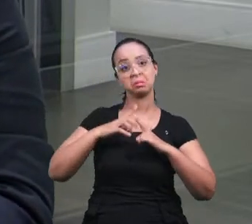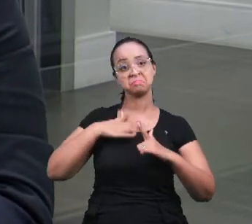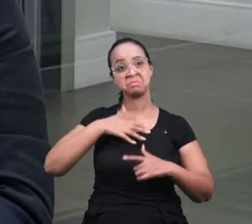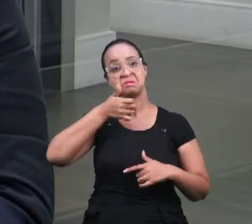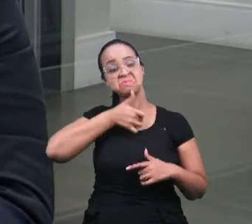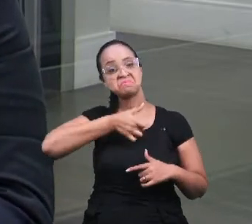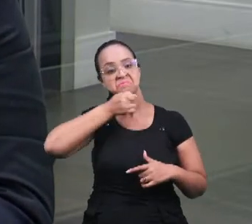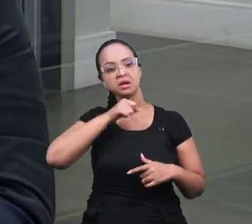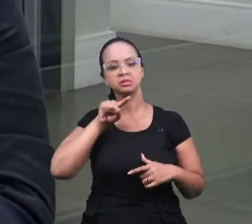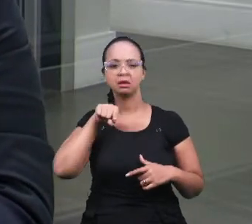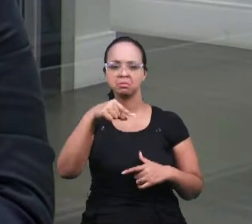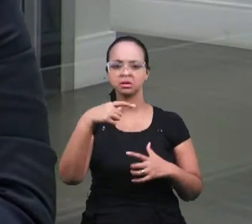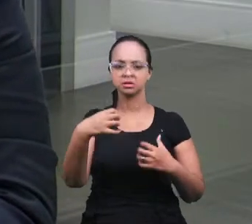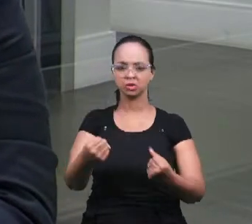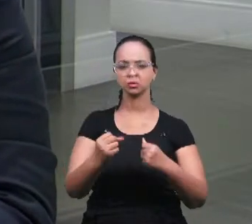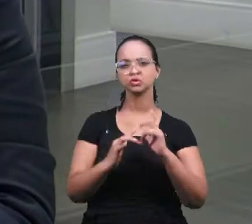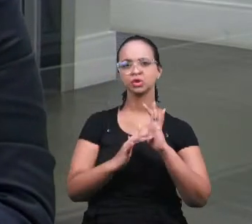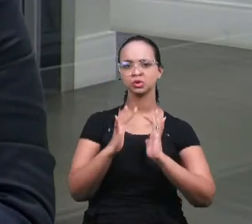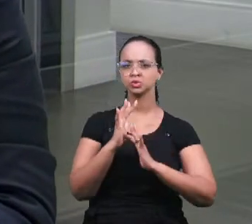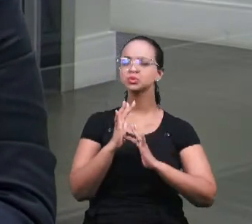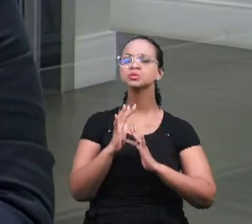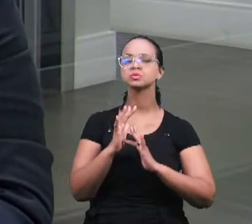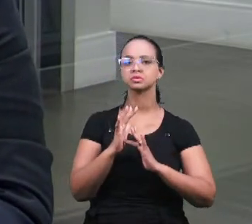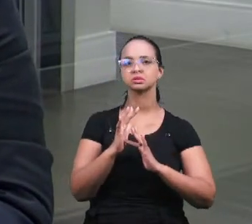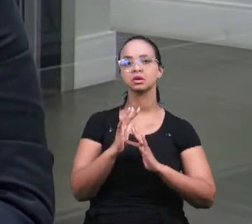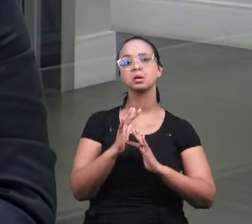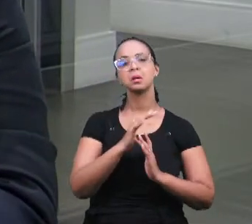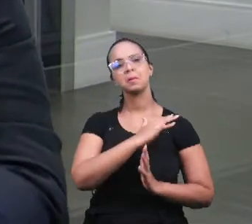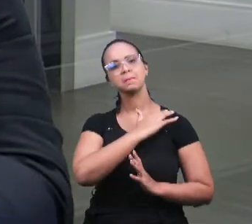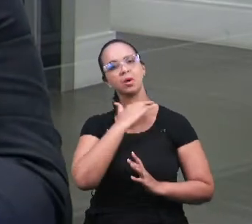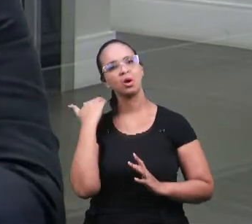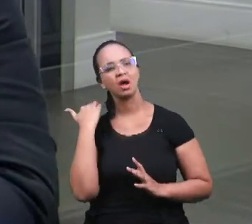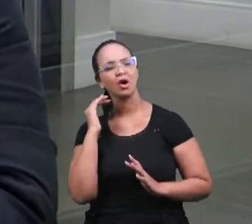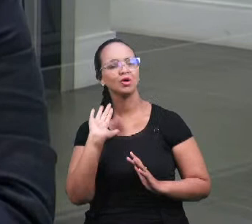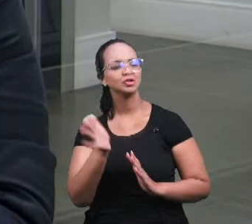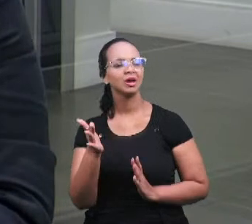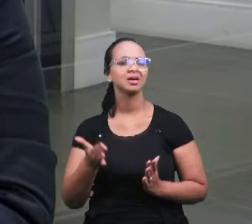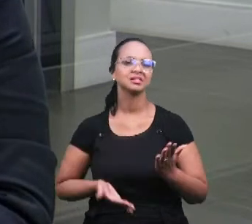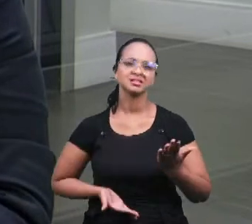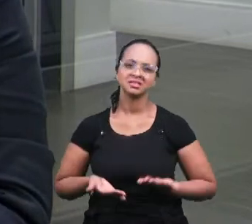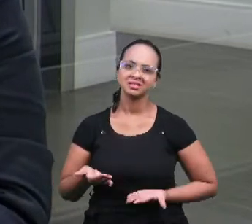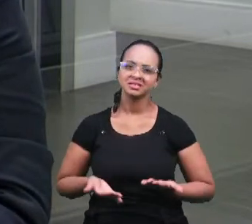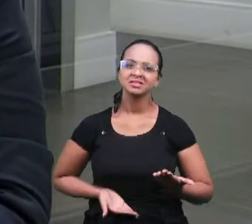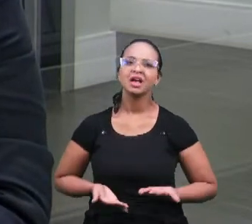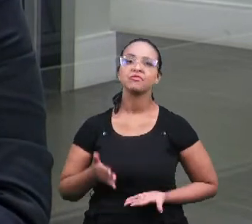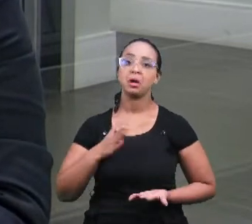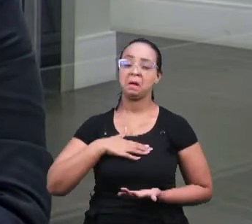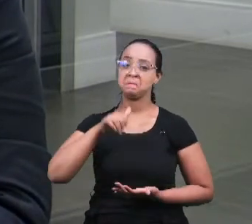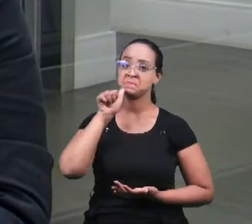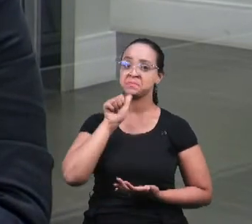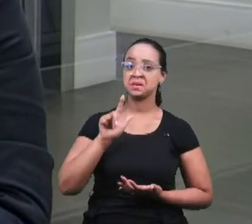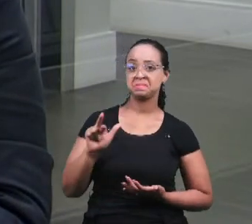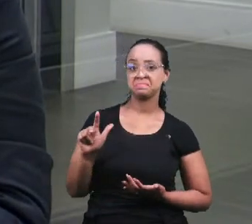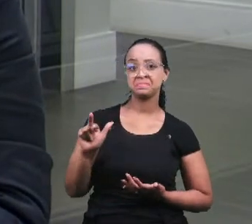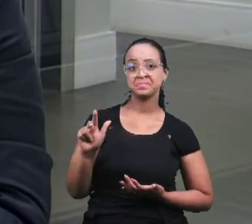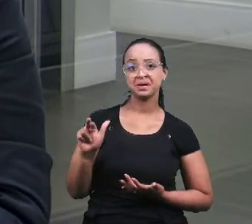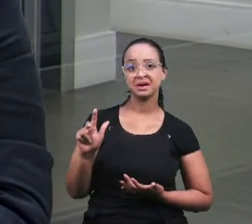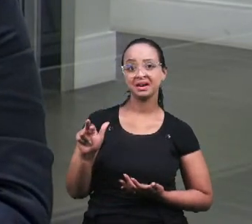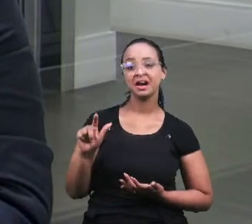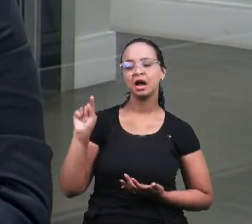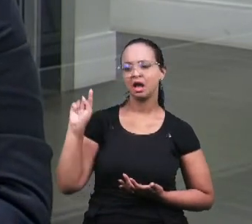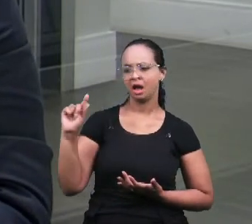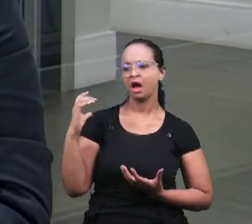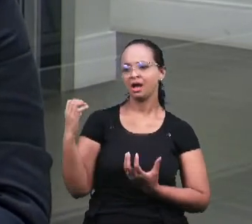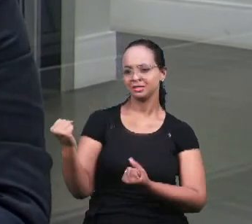se converteu, né? Veio para a presença do Senhor e morreu em Cristo. Glória a Jesus. Nesta obra. A minha irmã, o Senhor alcançou de uma